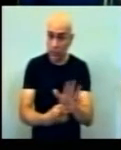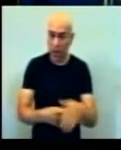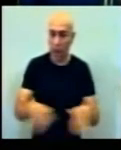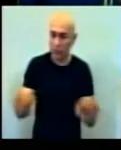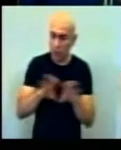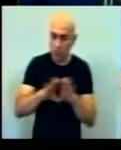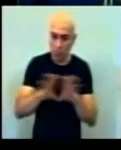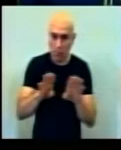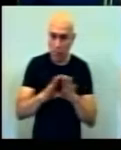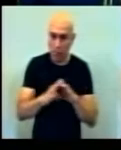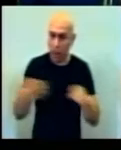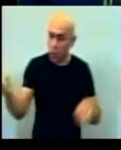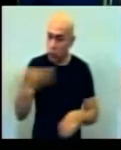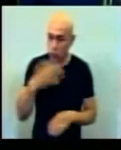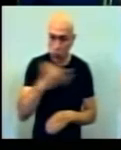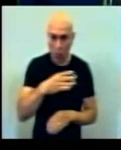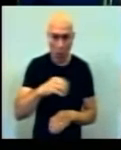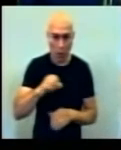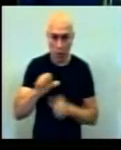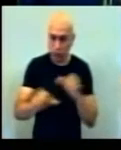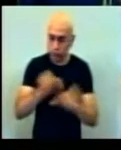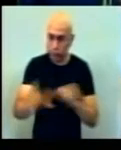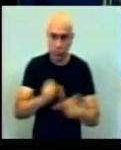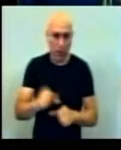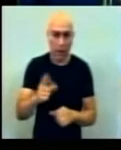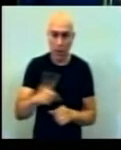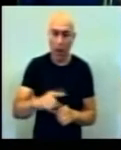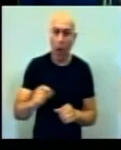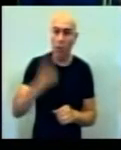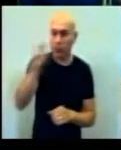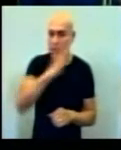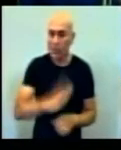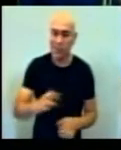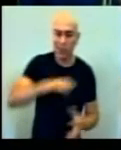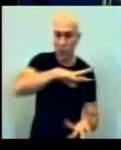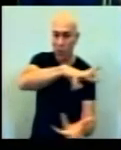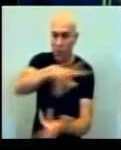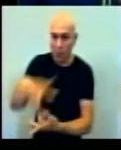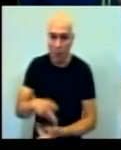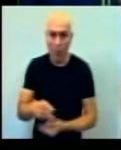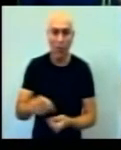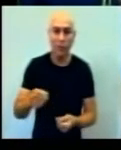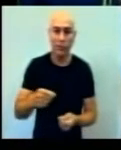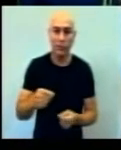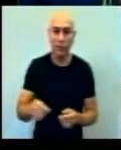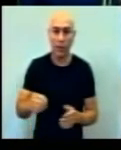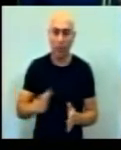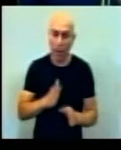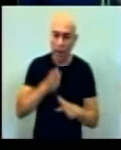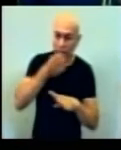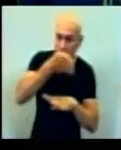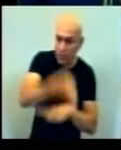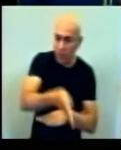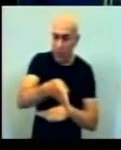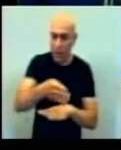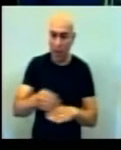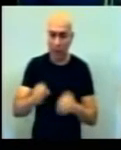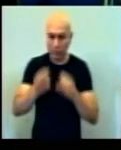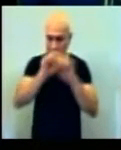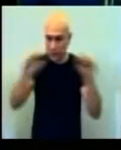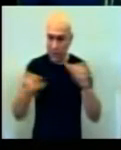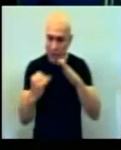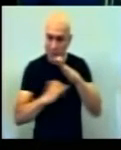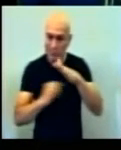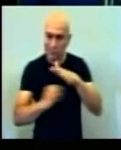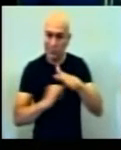foi atualizado a questão dos dados de São Paulo, Brasil e mundo, porque quando a gente também entra no site da Fundação SEAD, que também